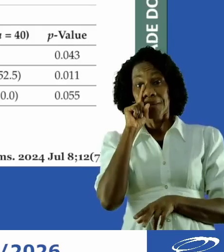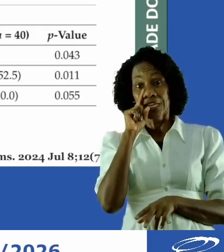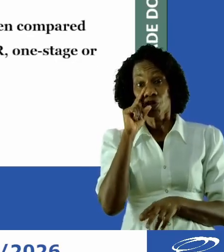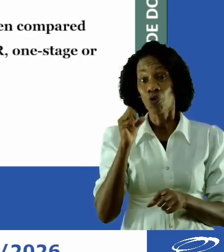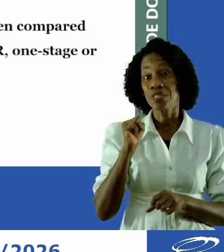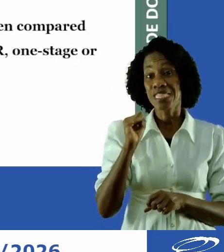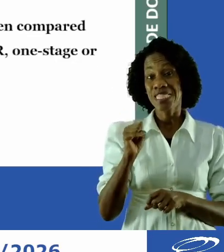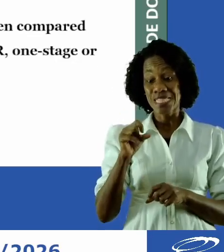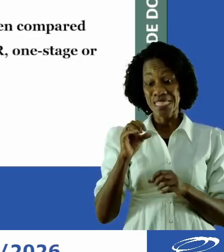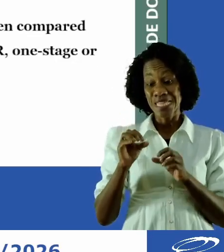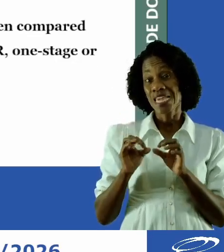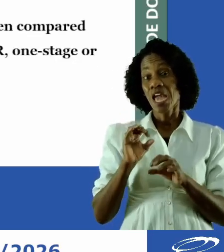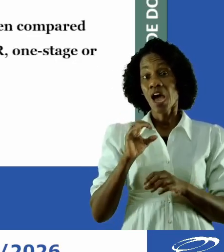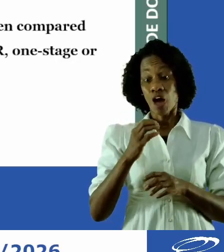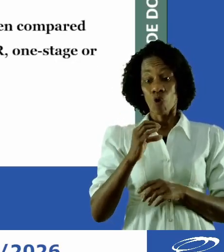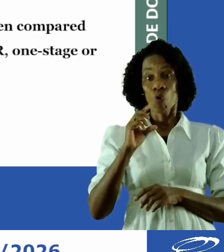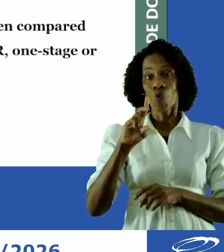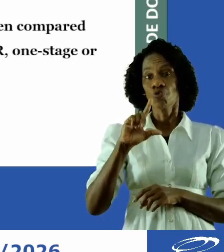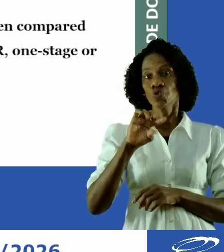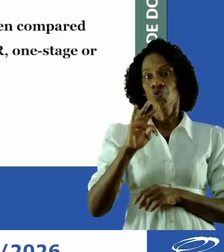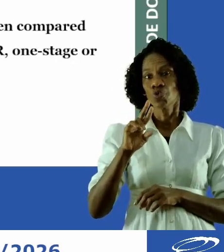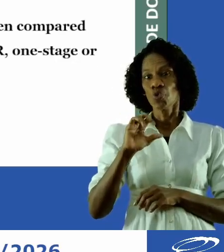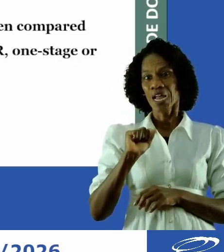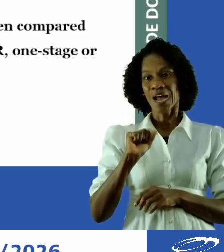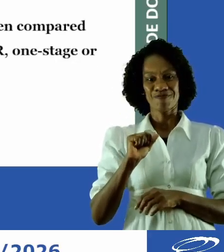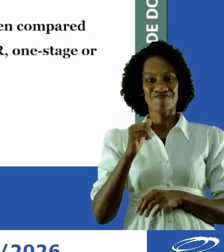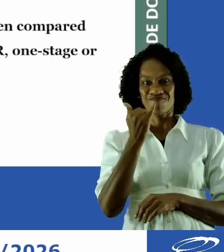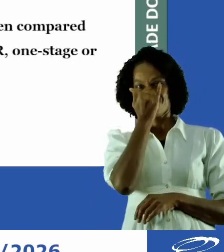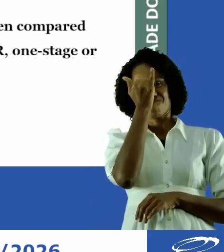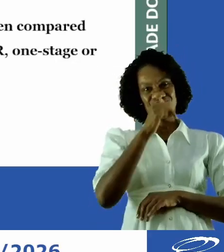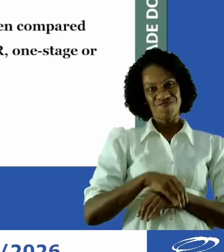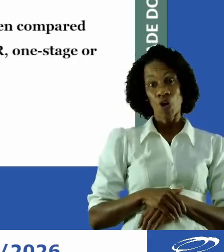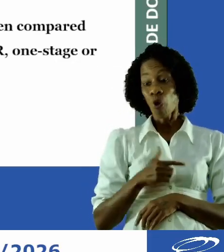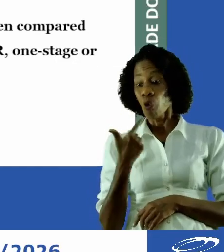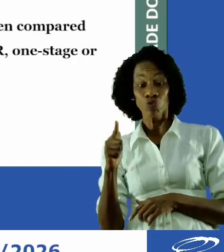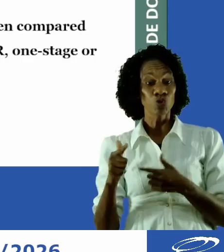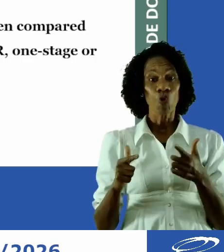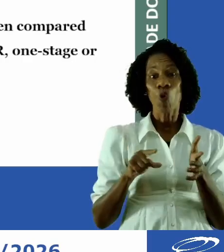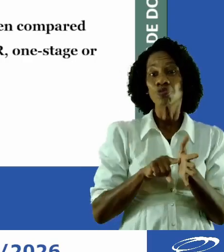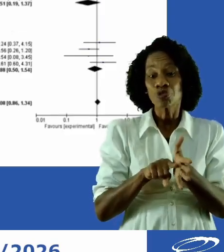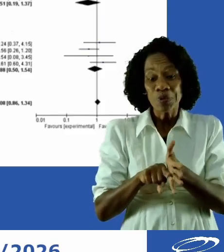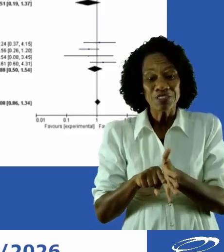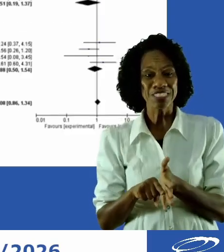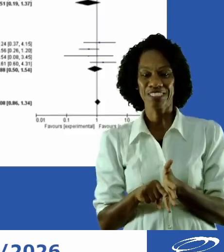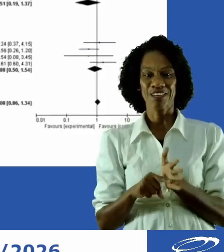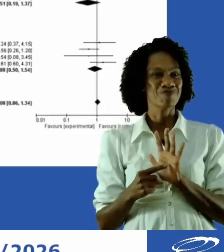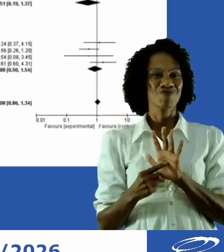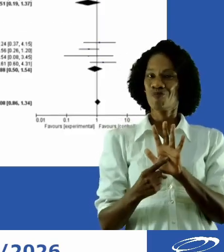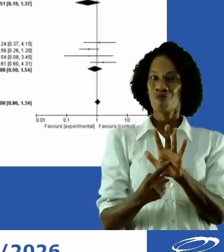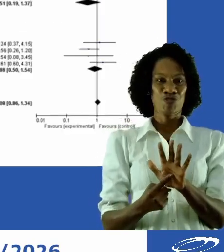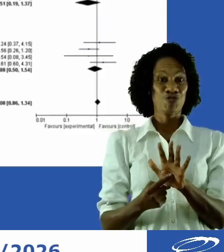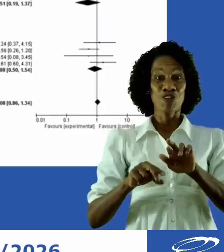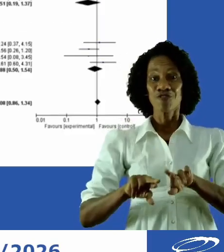cultura é negativa para a falha também. Outros estudos, por exemplo, não foi capaz de mostrar essa diferença, mas quando você